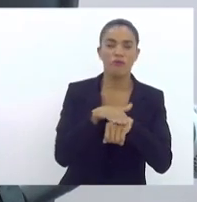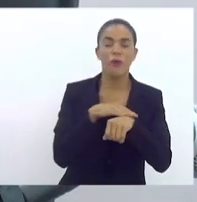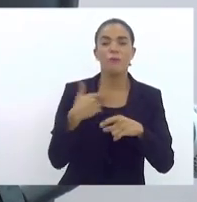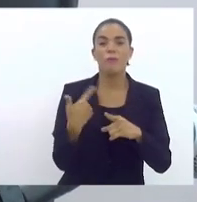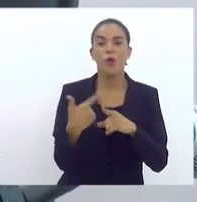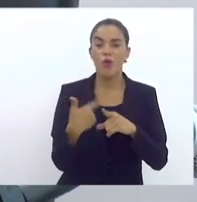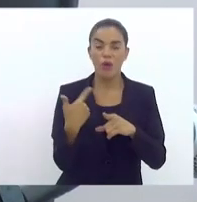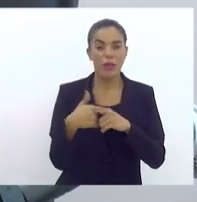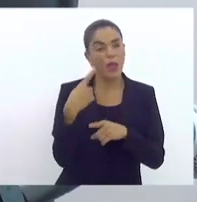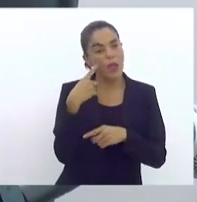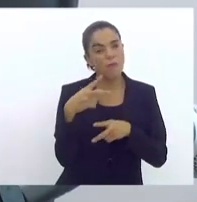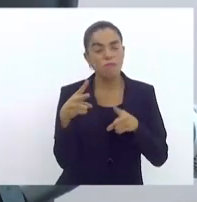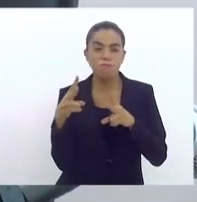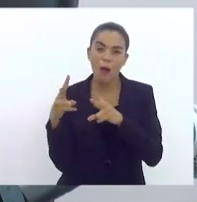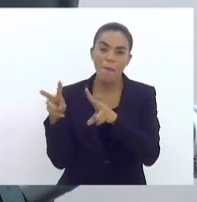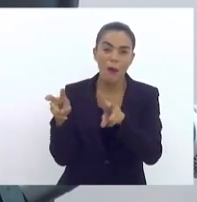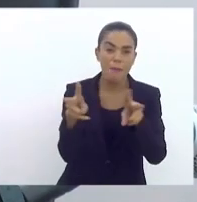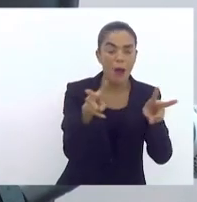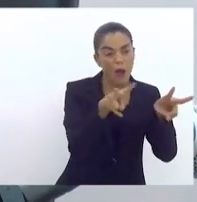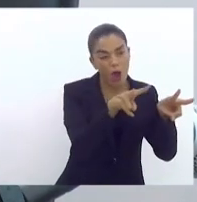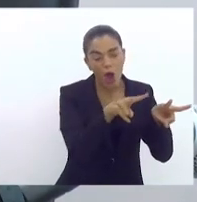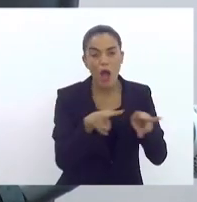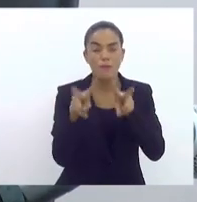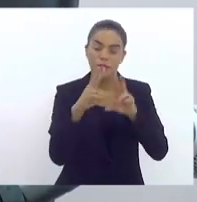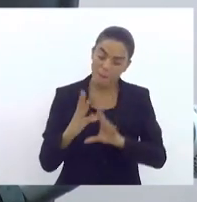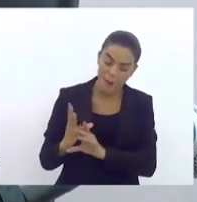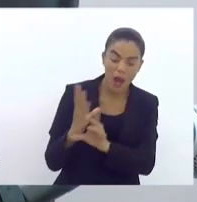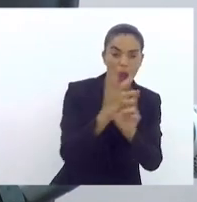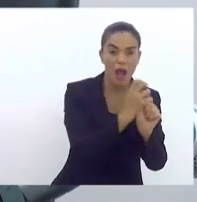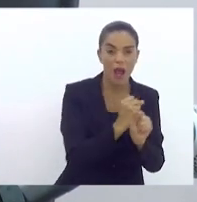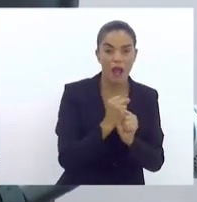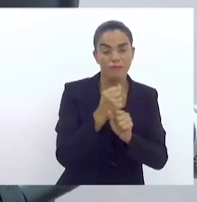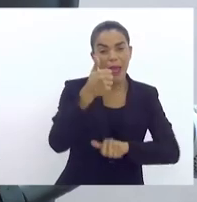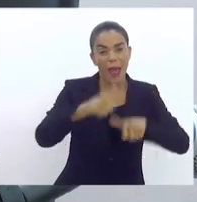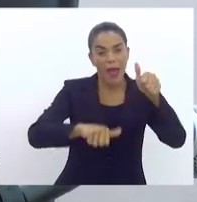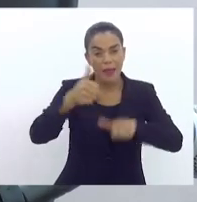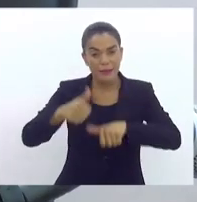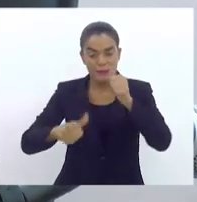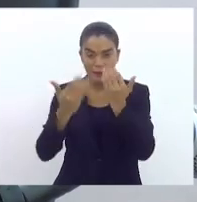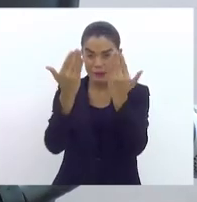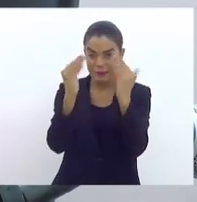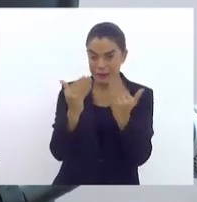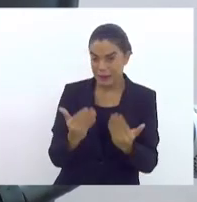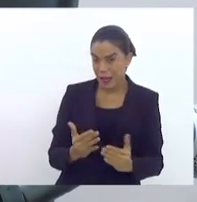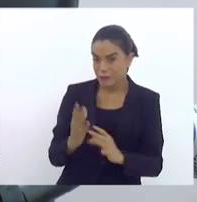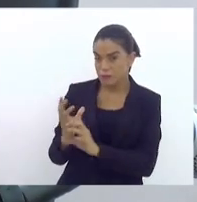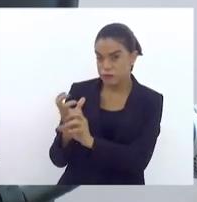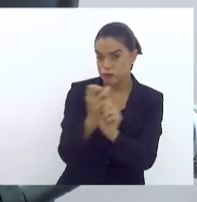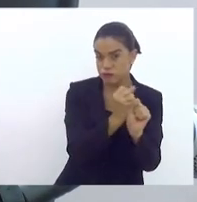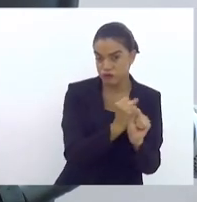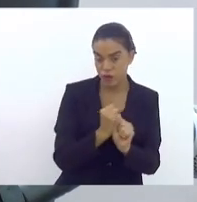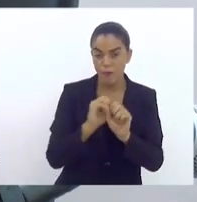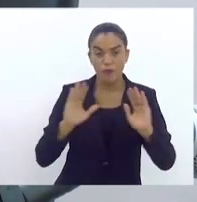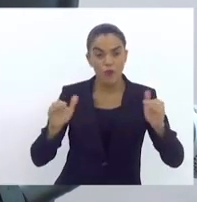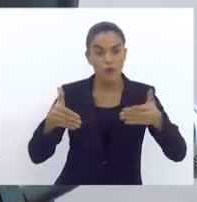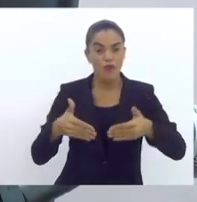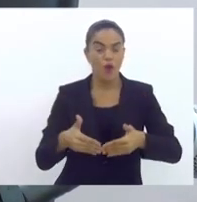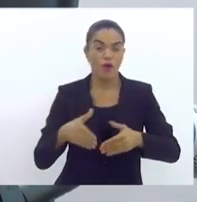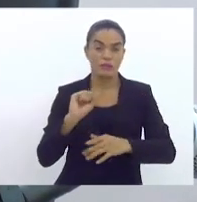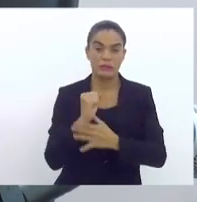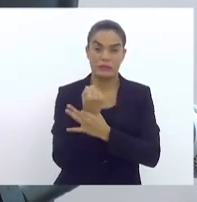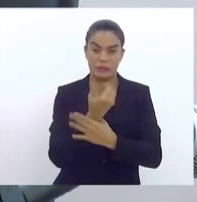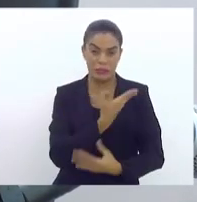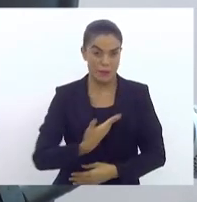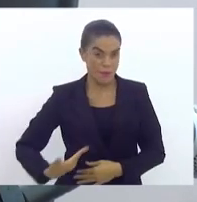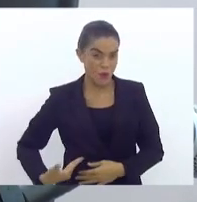observando os dados e eu tive a oportunidade de fazer uma rápida análise dos dados do Fórum de Segurança Pública né